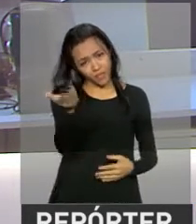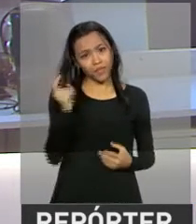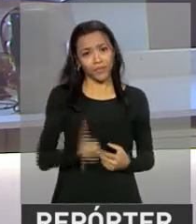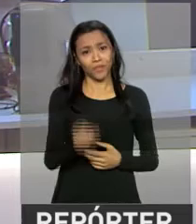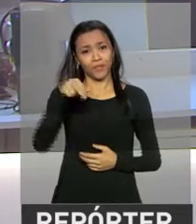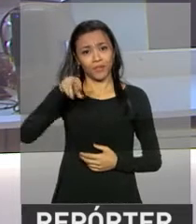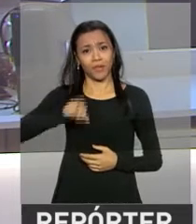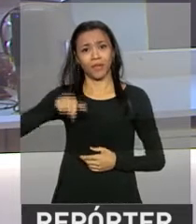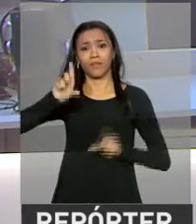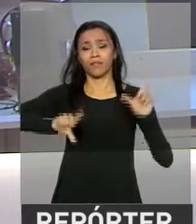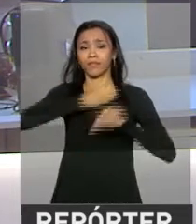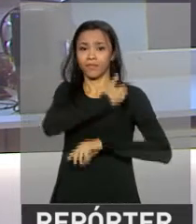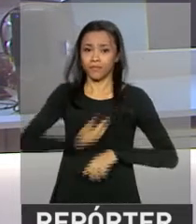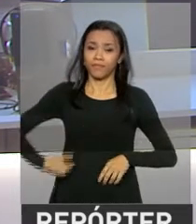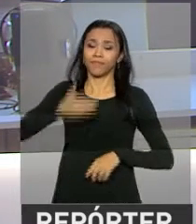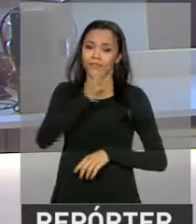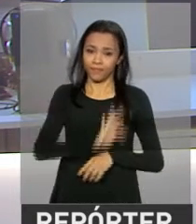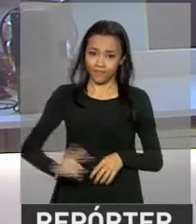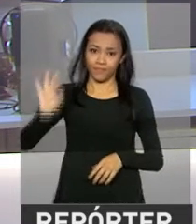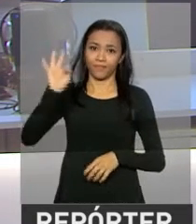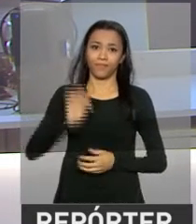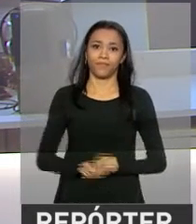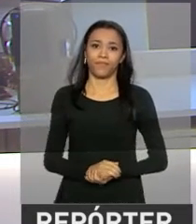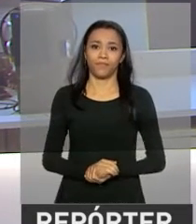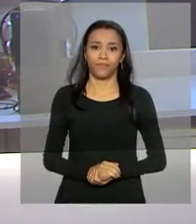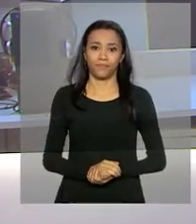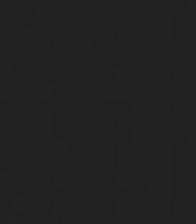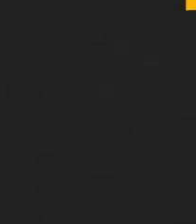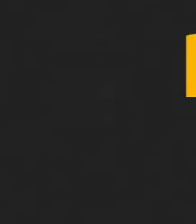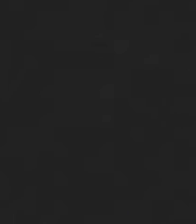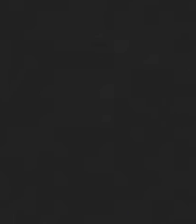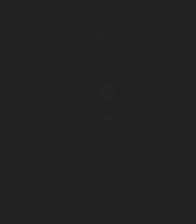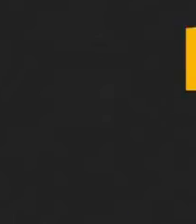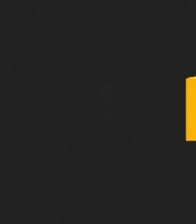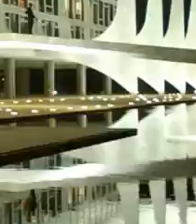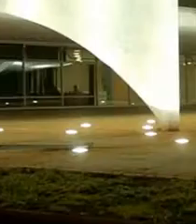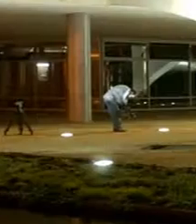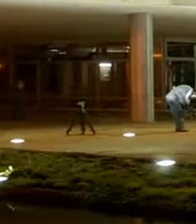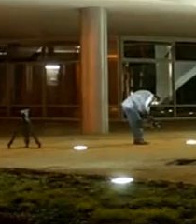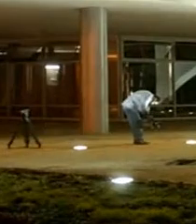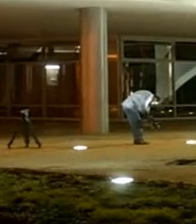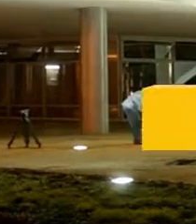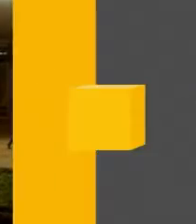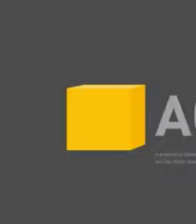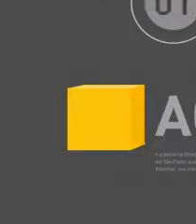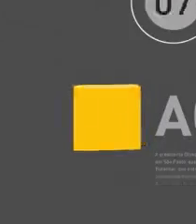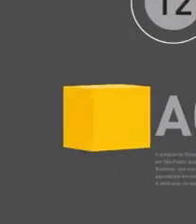continue com a gente. NBR, a TV do Governo Federal.